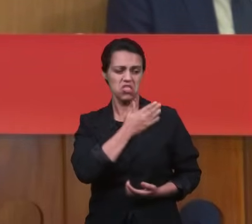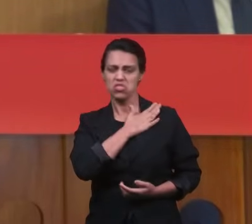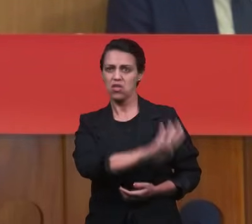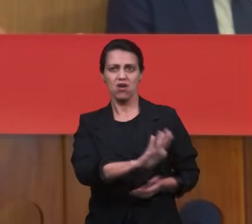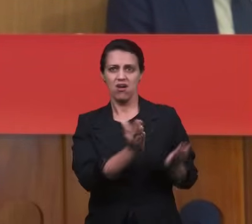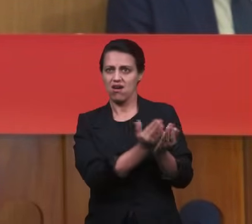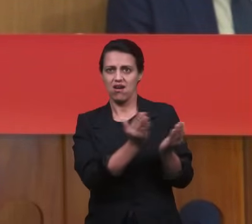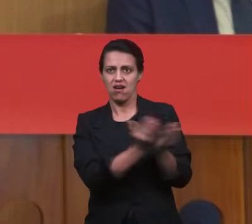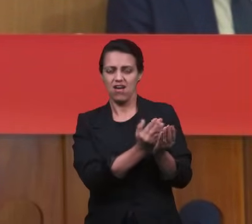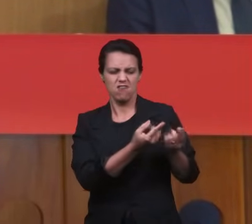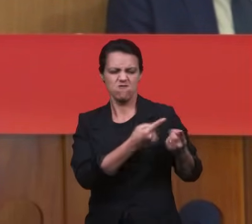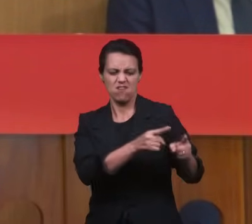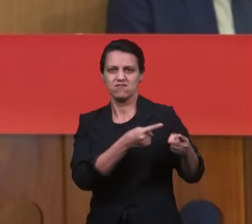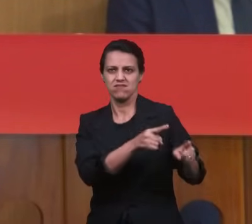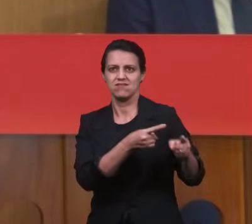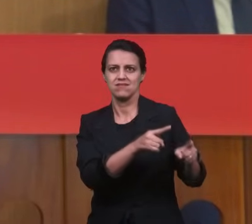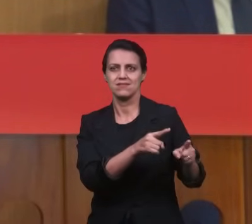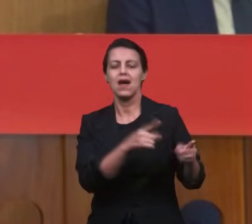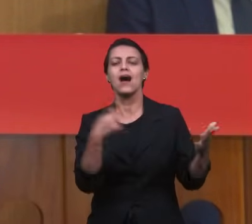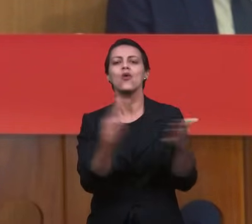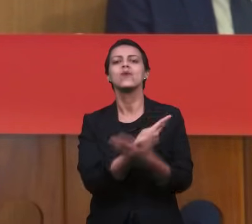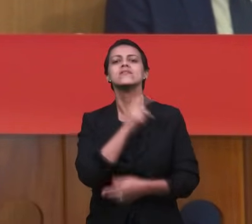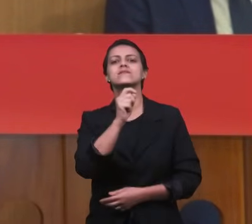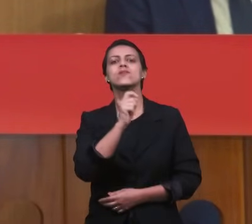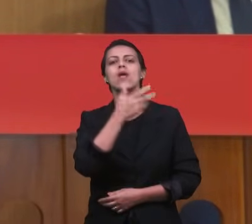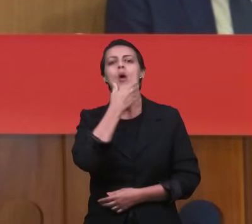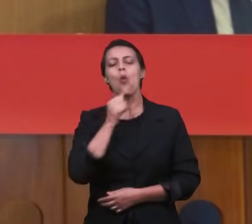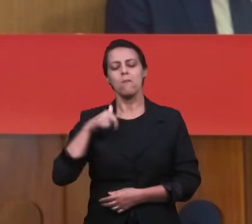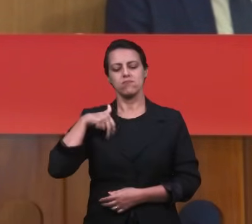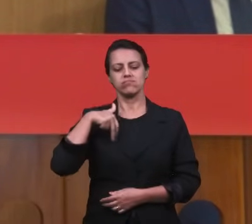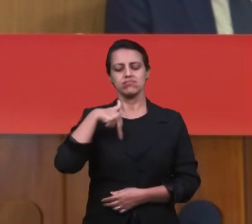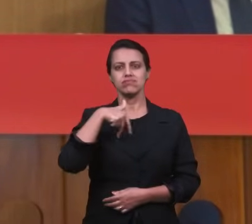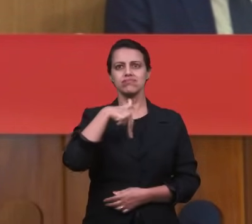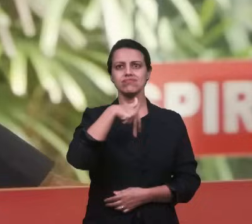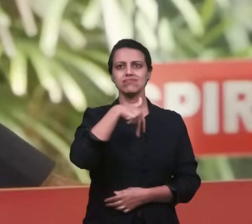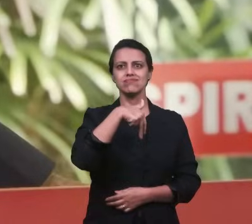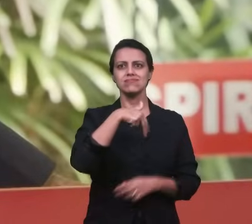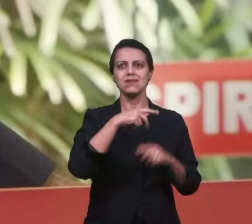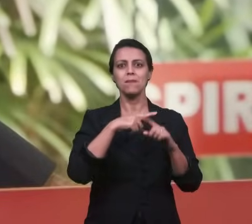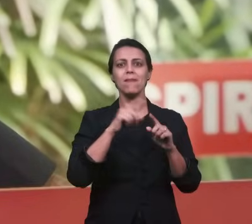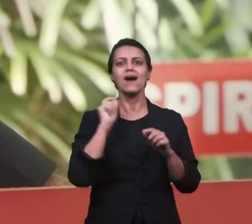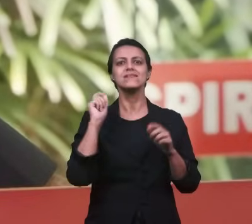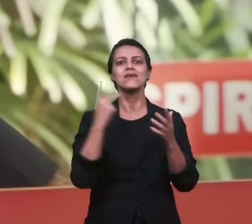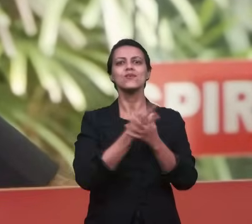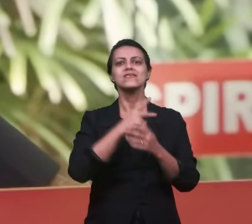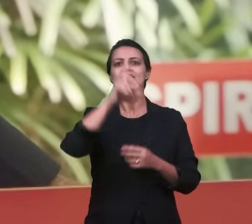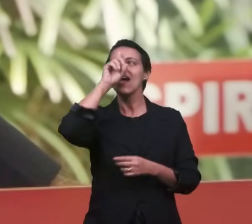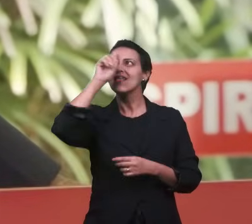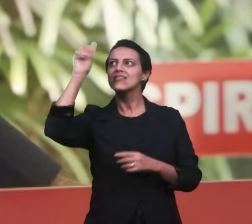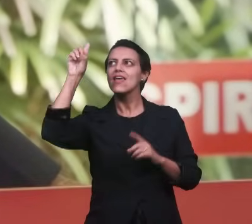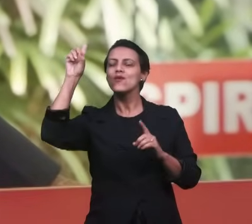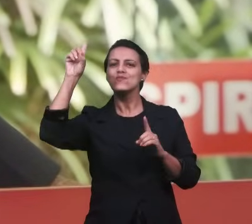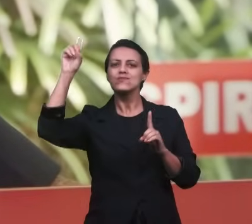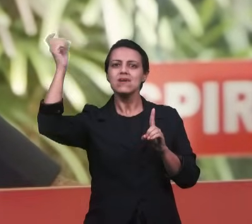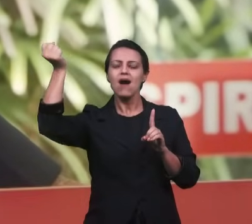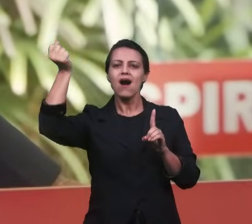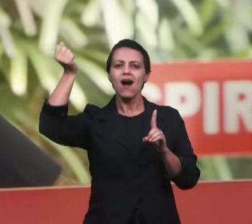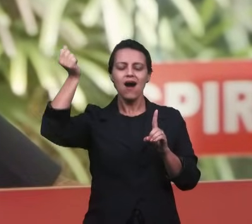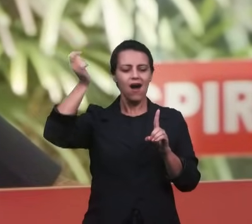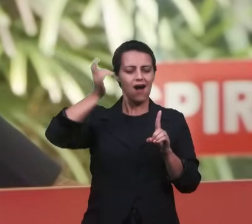Damasco, ele teve um encontro com uma revelação. Jesus é